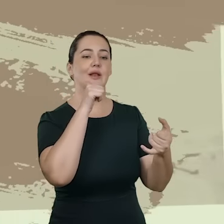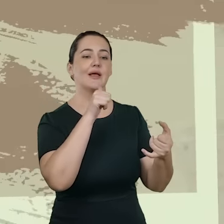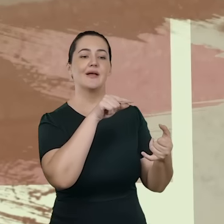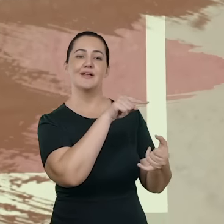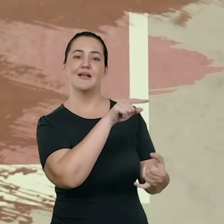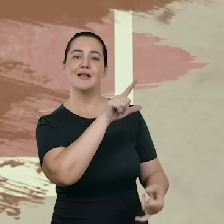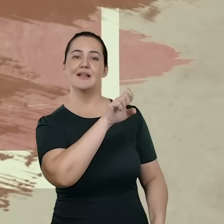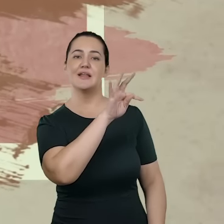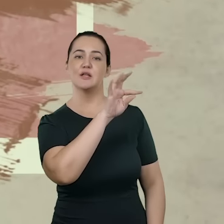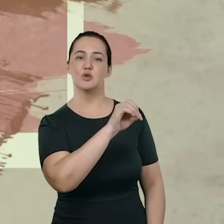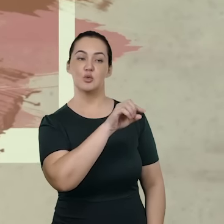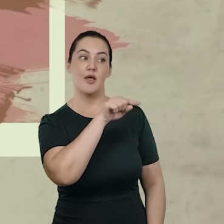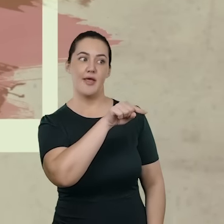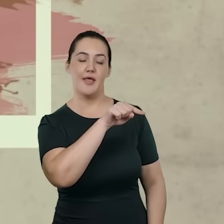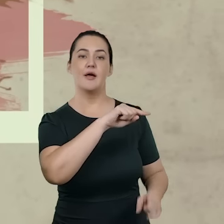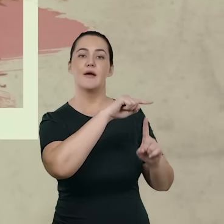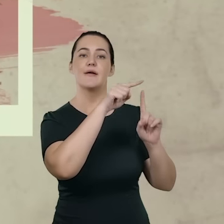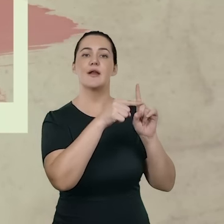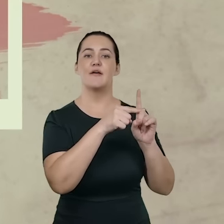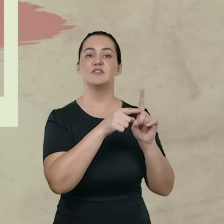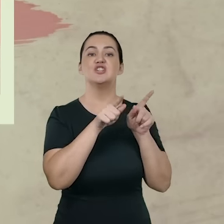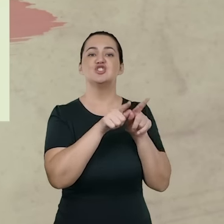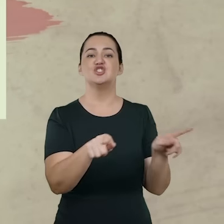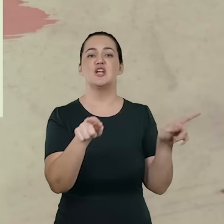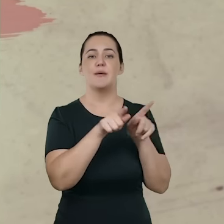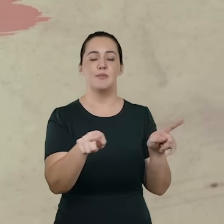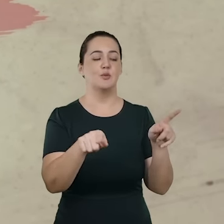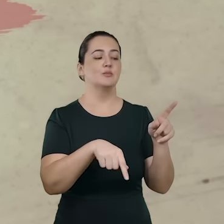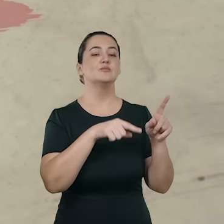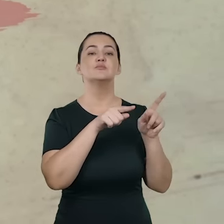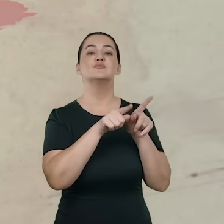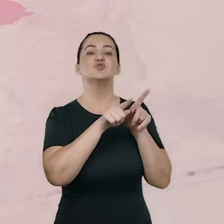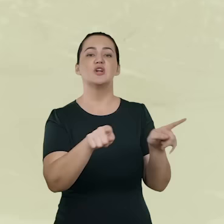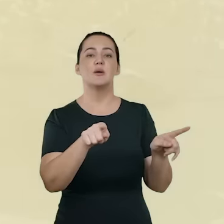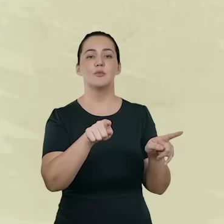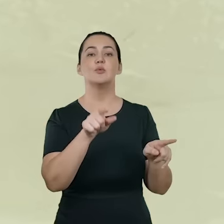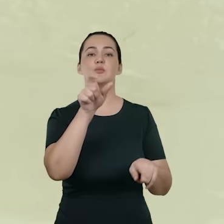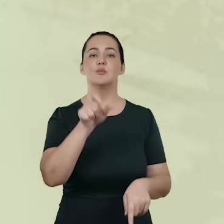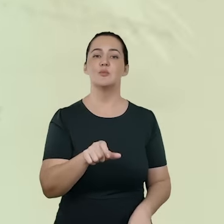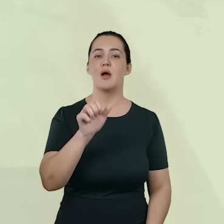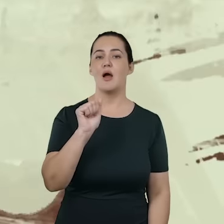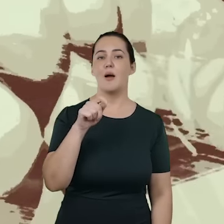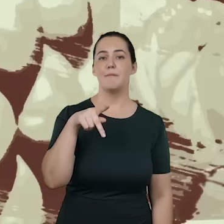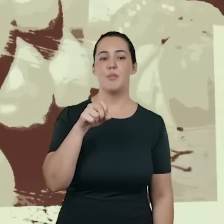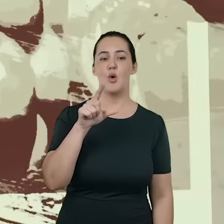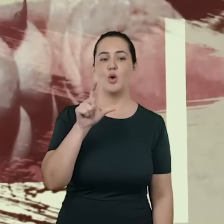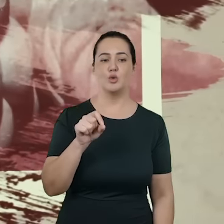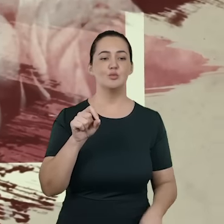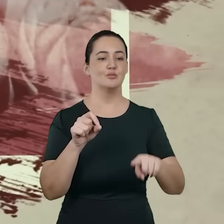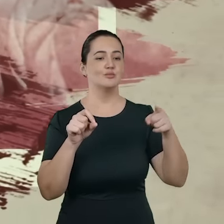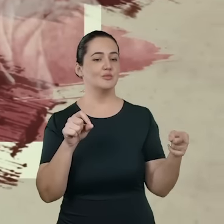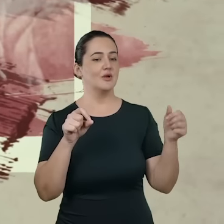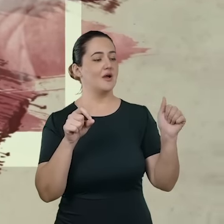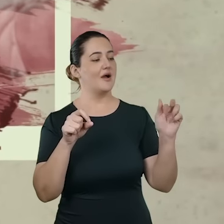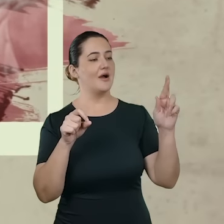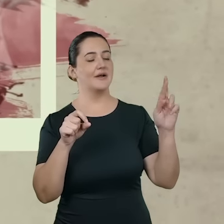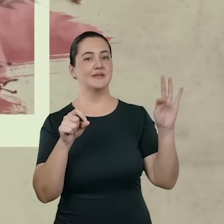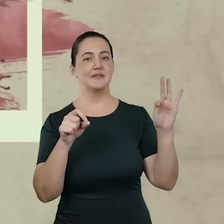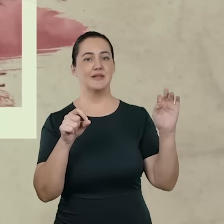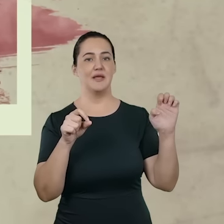ficou grávida de gêmeos. Esses gêmeos que estavam em seu útero eram justamente o deus Apolo e a deusa